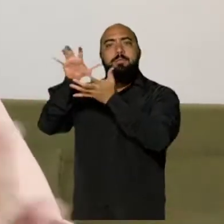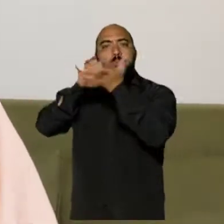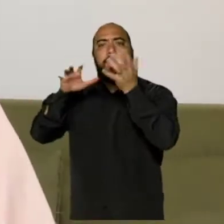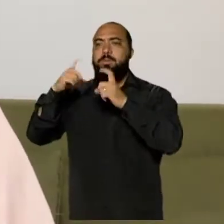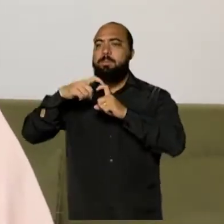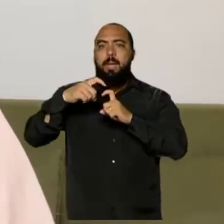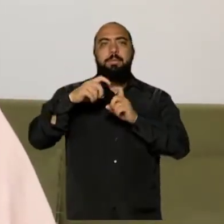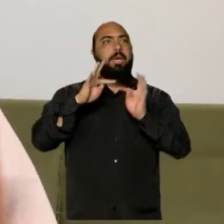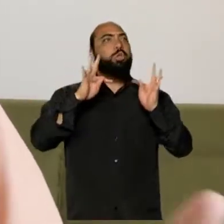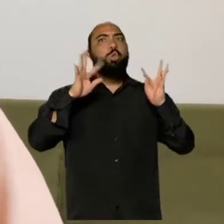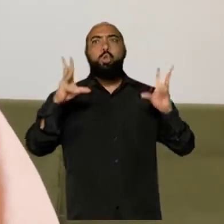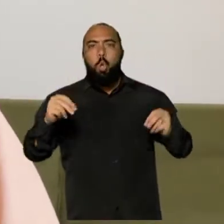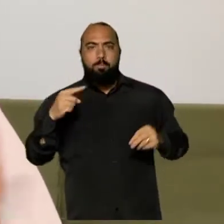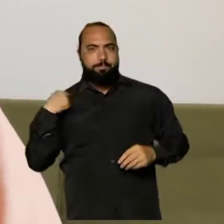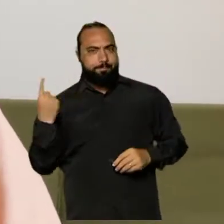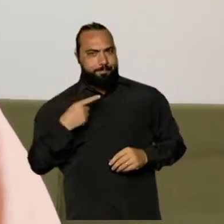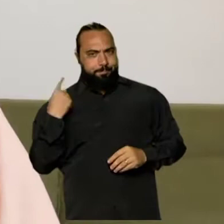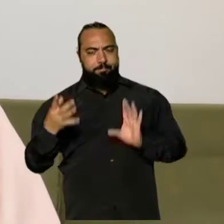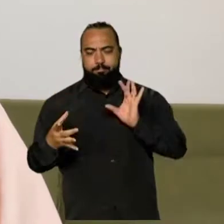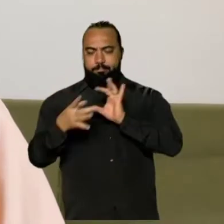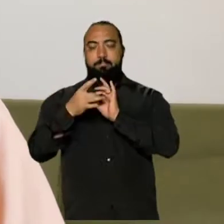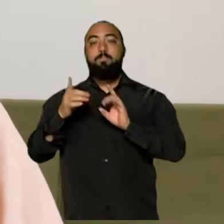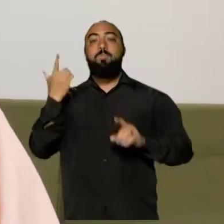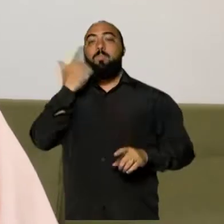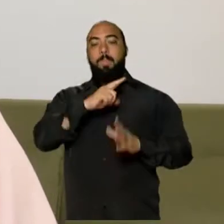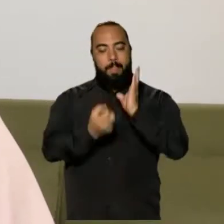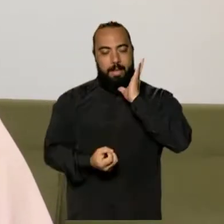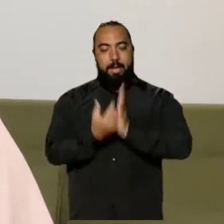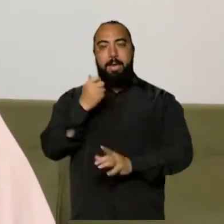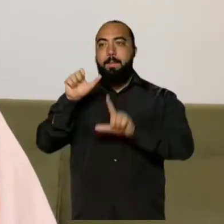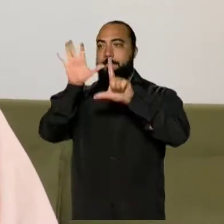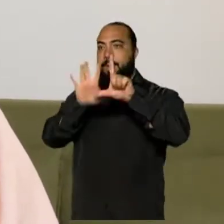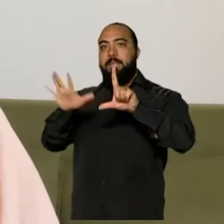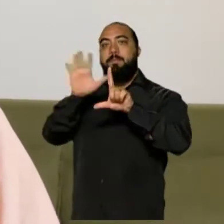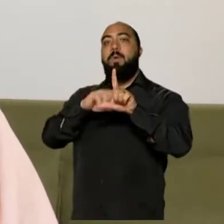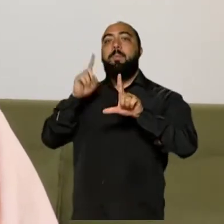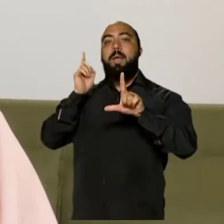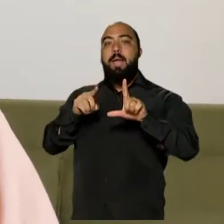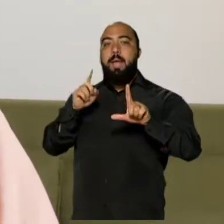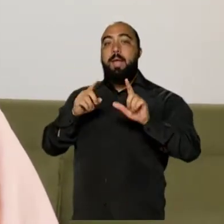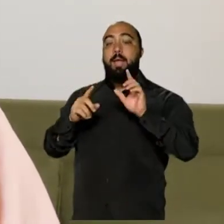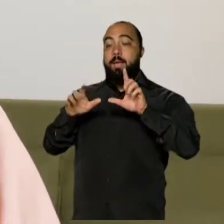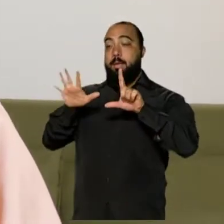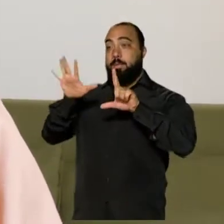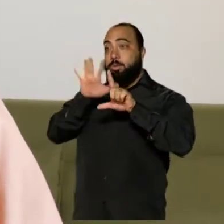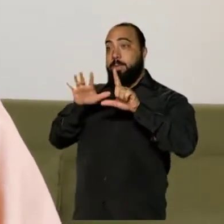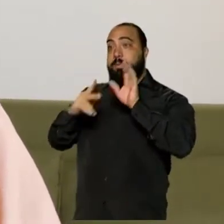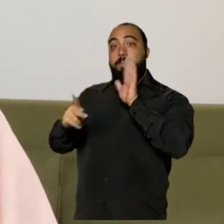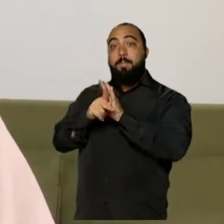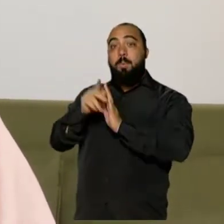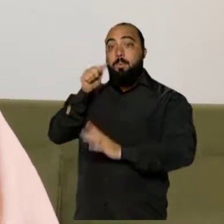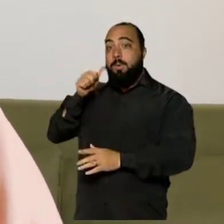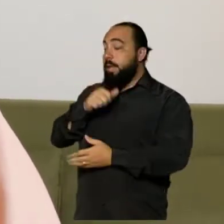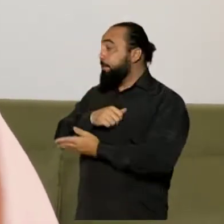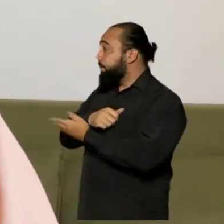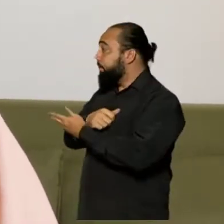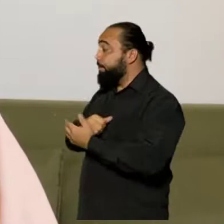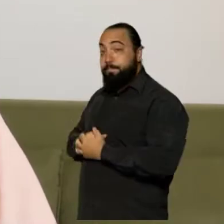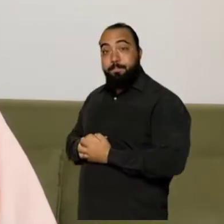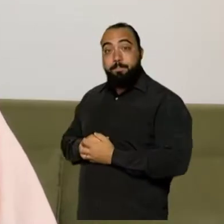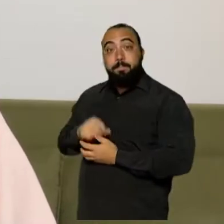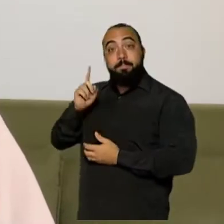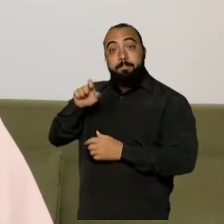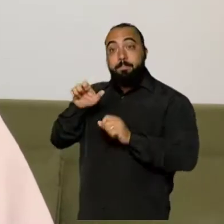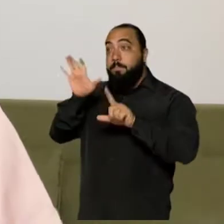todas elas, todas nós, conseguimos criar essa plataforma chamada Space for Women, que significa espaço para mulheres. E